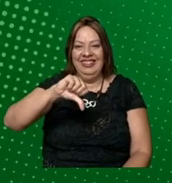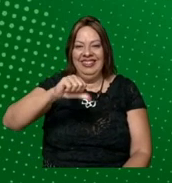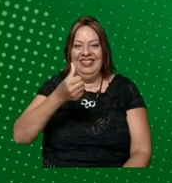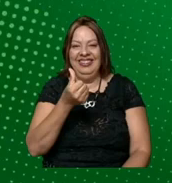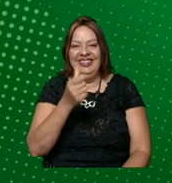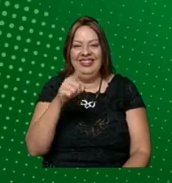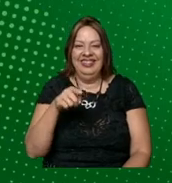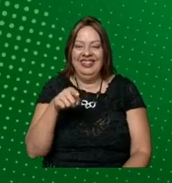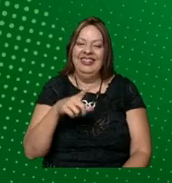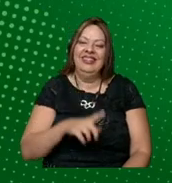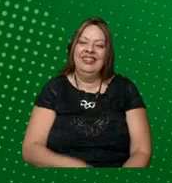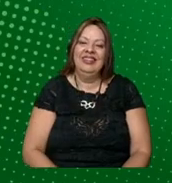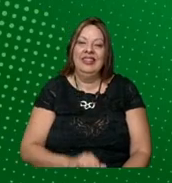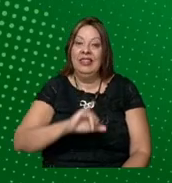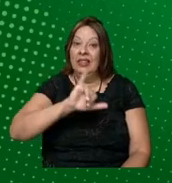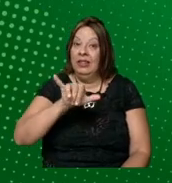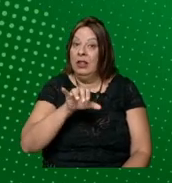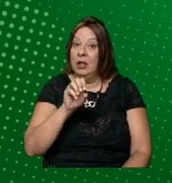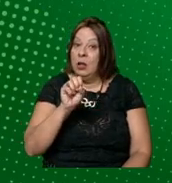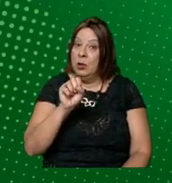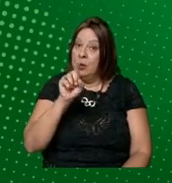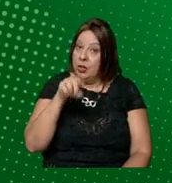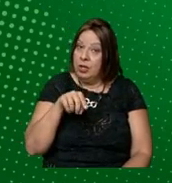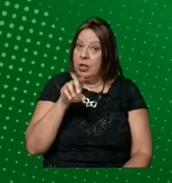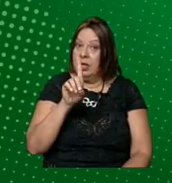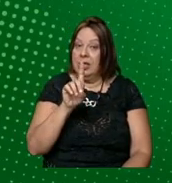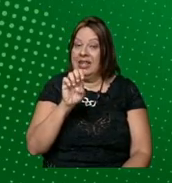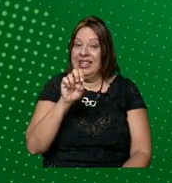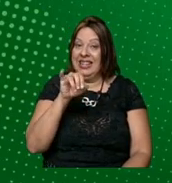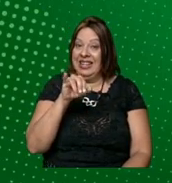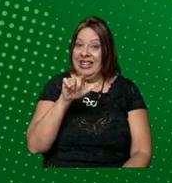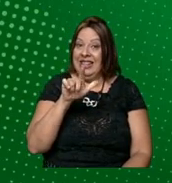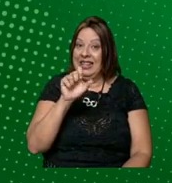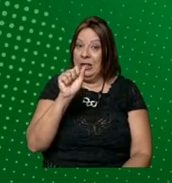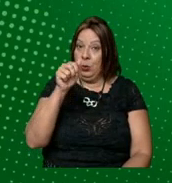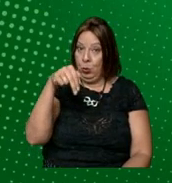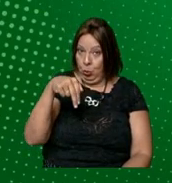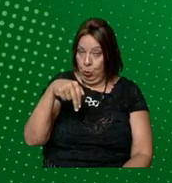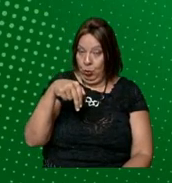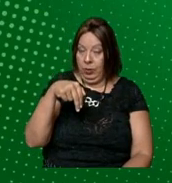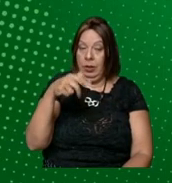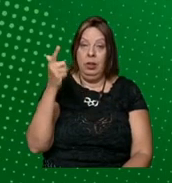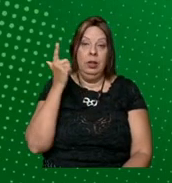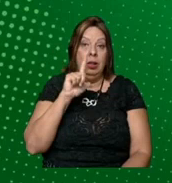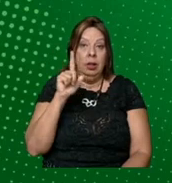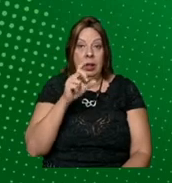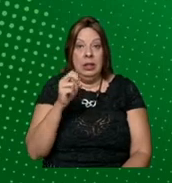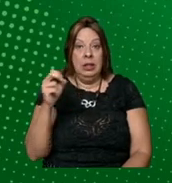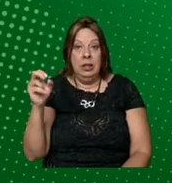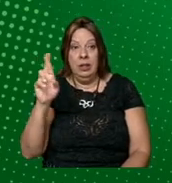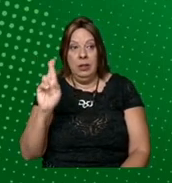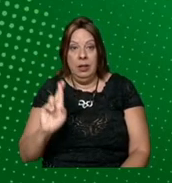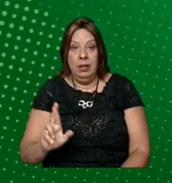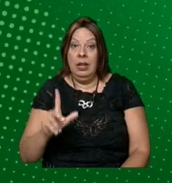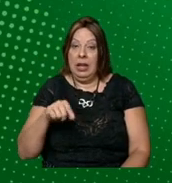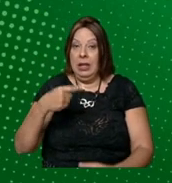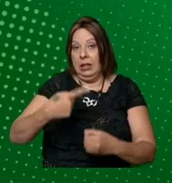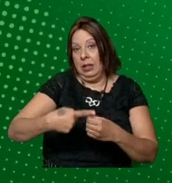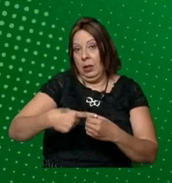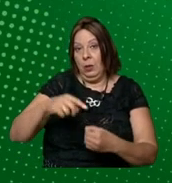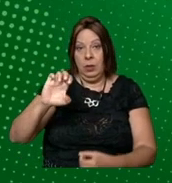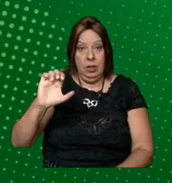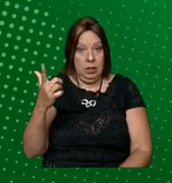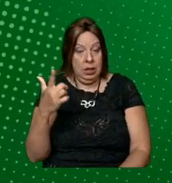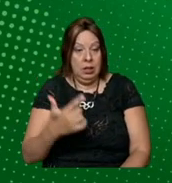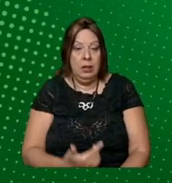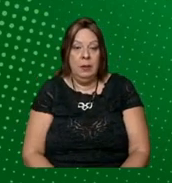095296, 095296, levou R$500 o José Denilson da cidade de Estância.